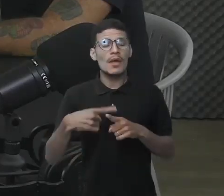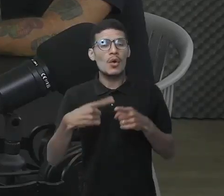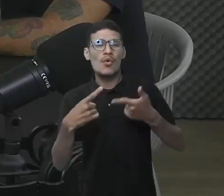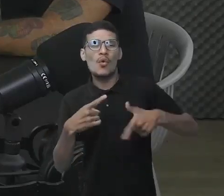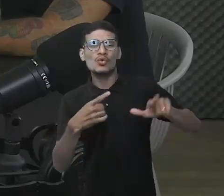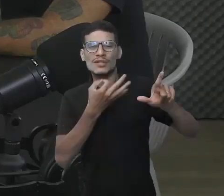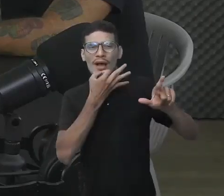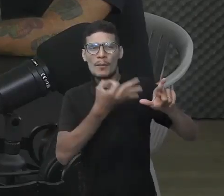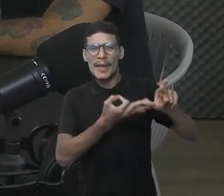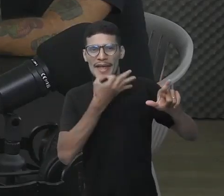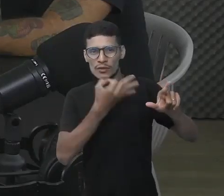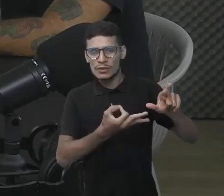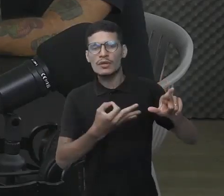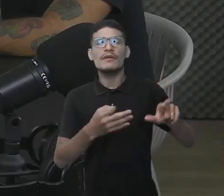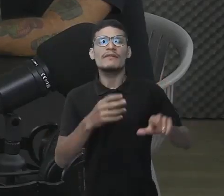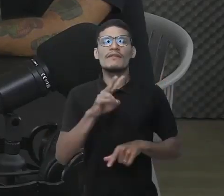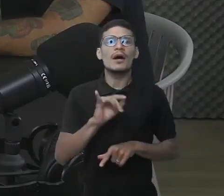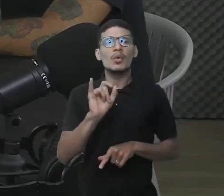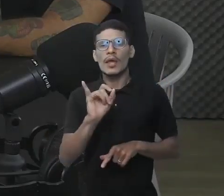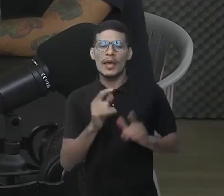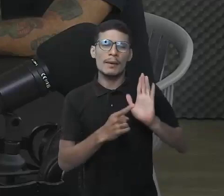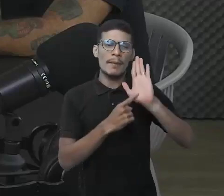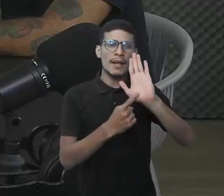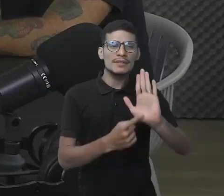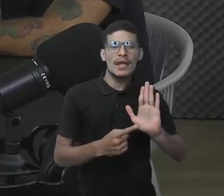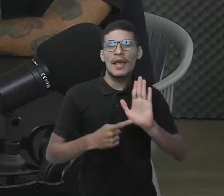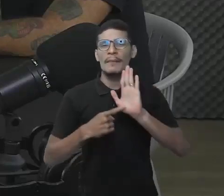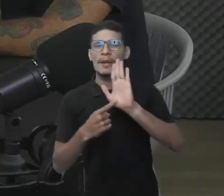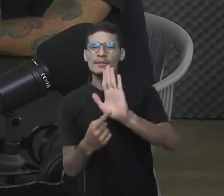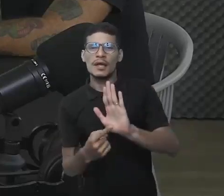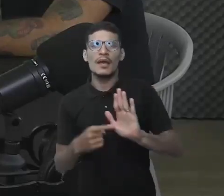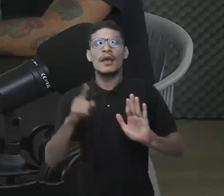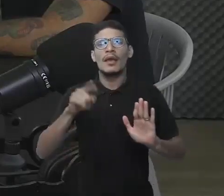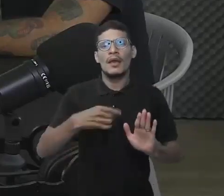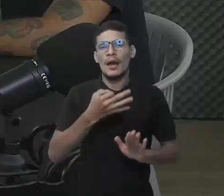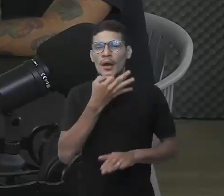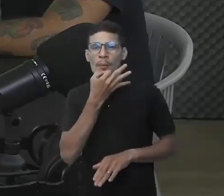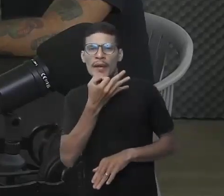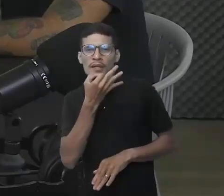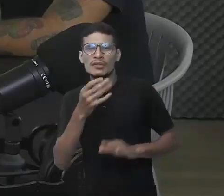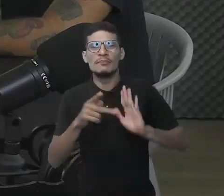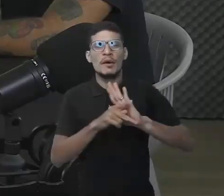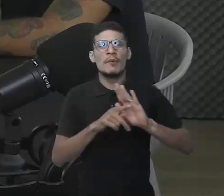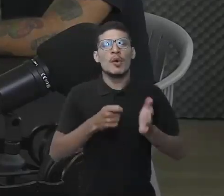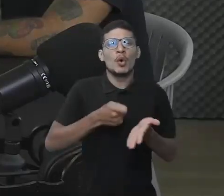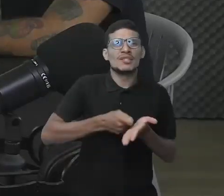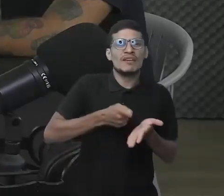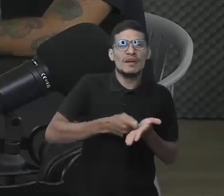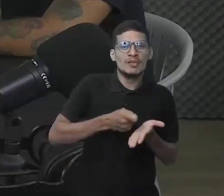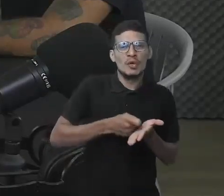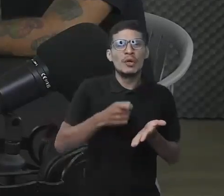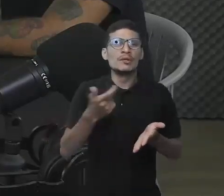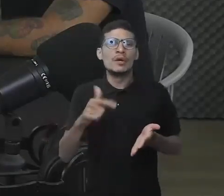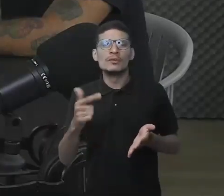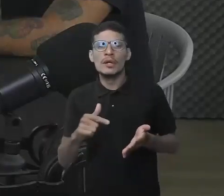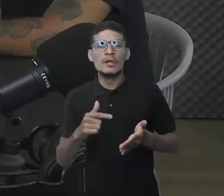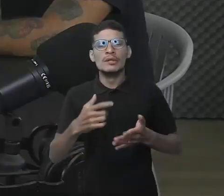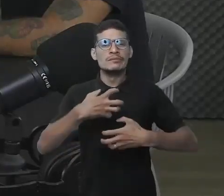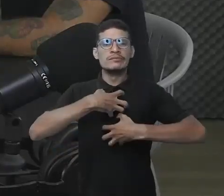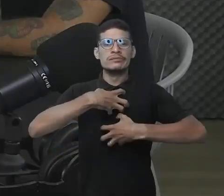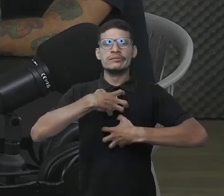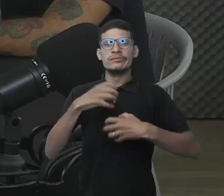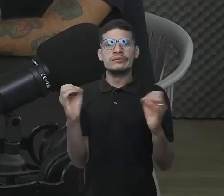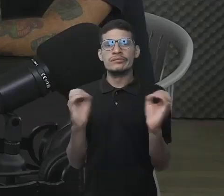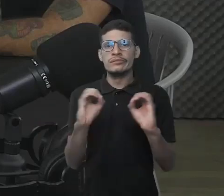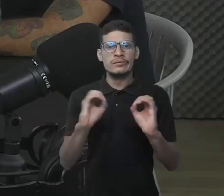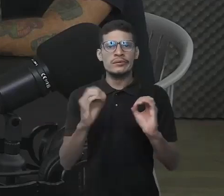argumentos, né? Aparecem argumentos conservadores, que não fazem o menor sentido, que não tem nenhuma